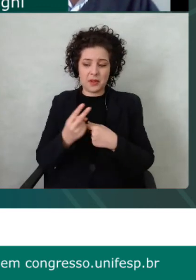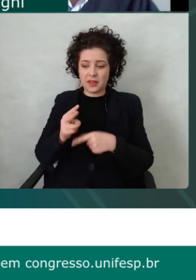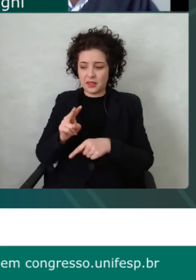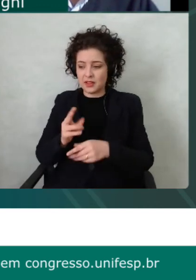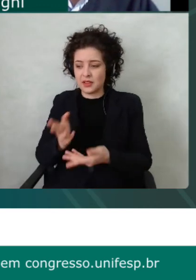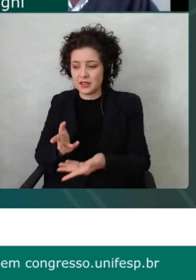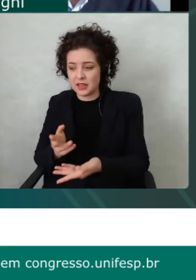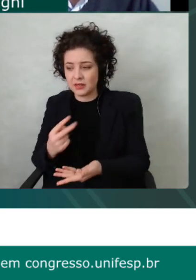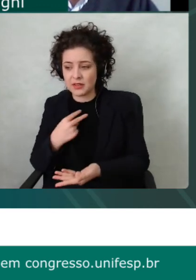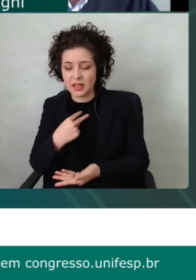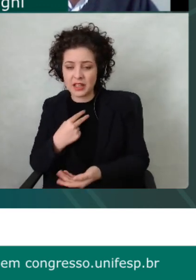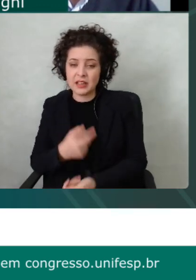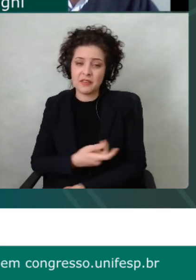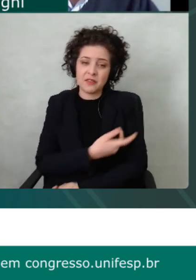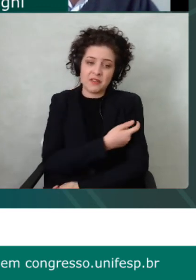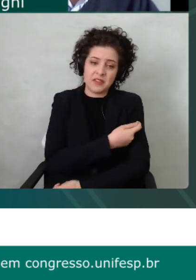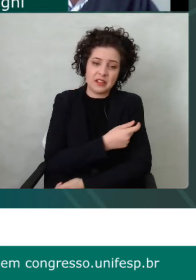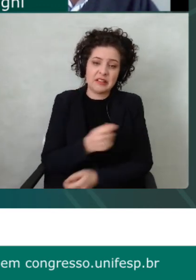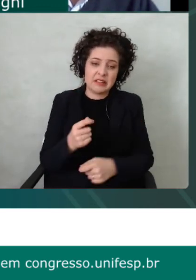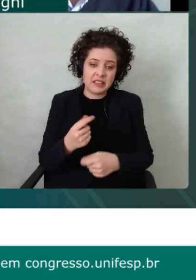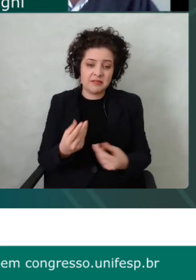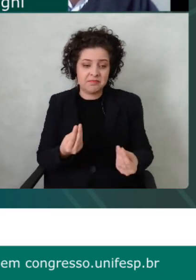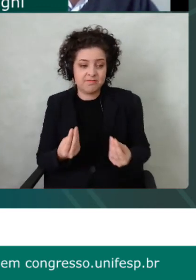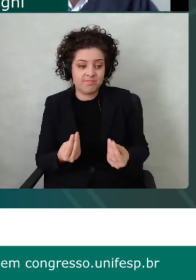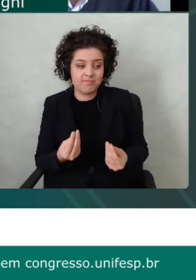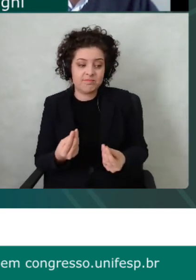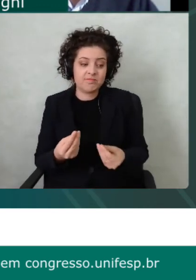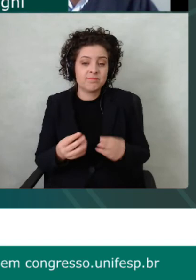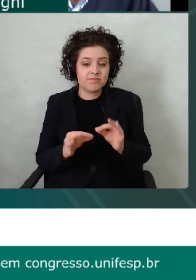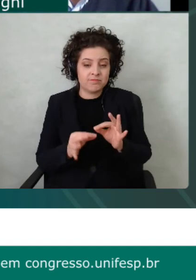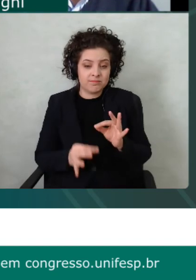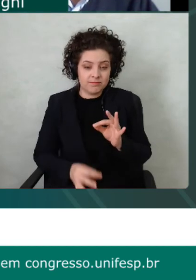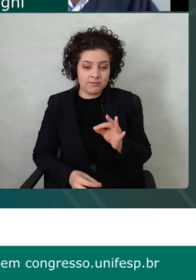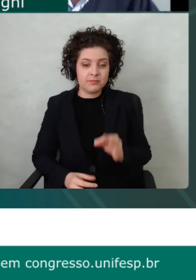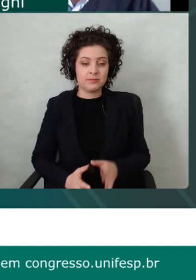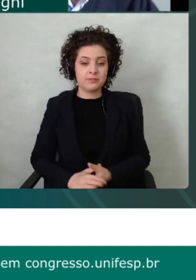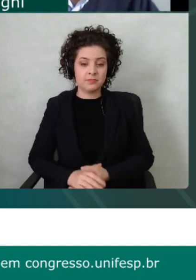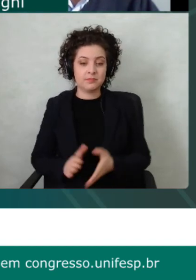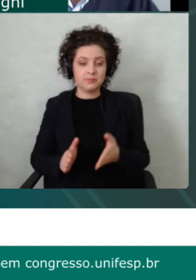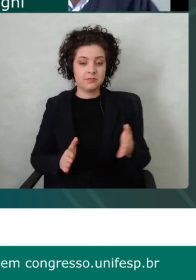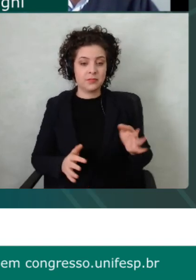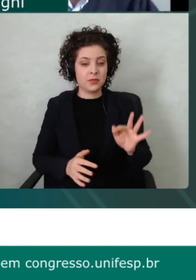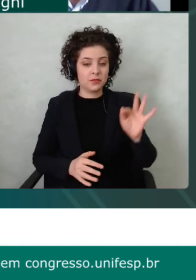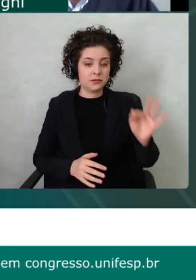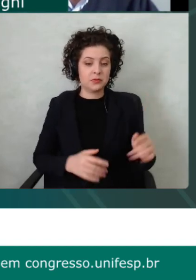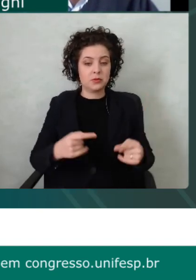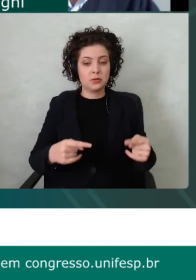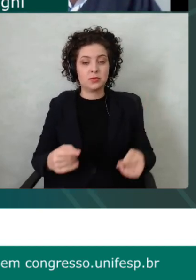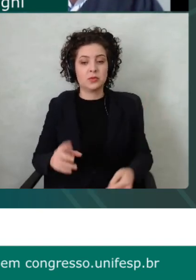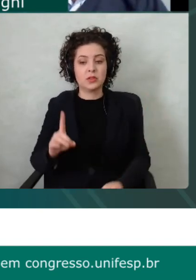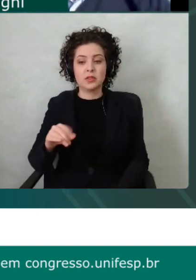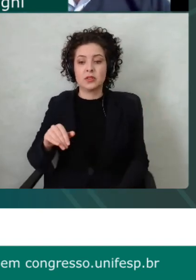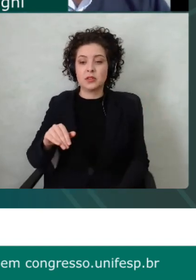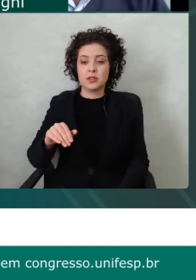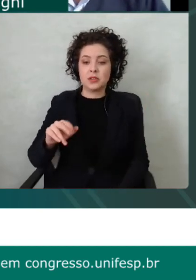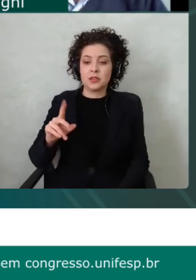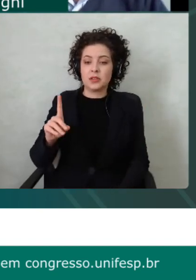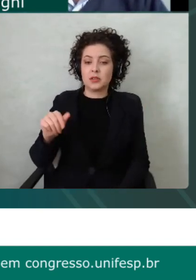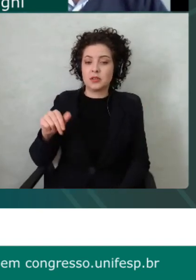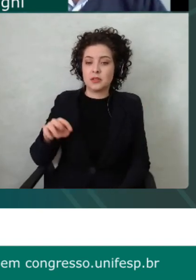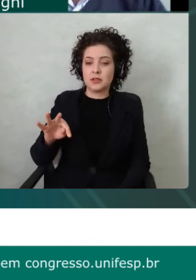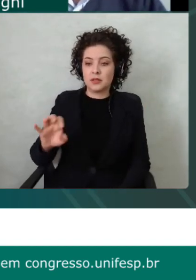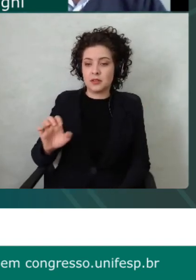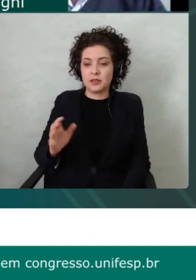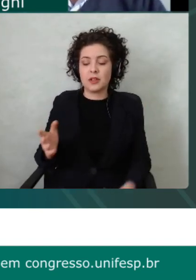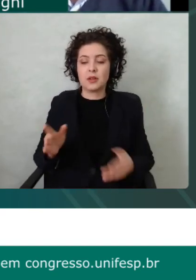né? Então, acho que a gente podia até estender essa discussão aí para o Dante, para ver o que ele acha a respeito. Eu vou passar para o Dante. Perguntaram